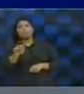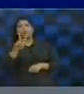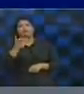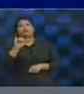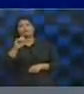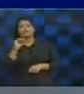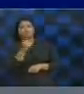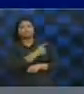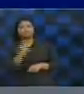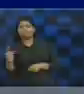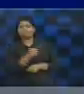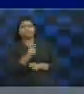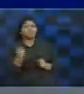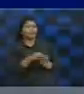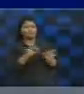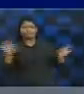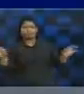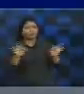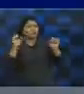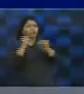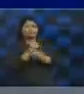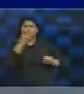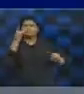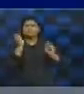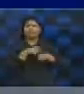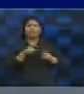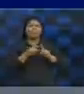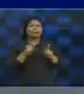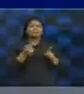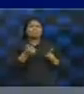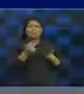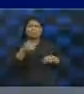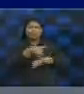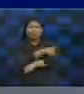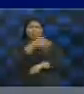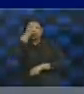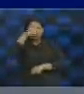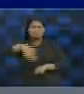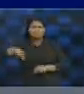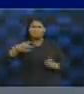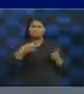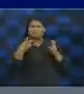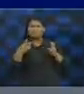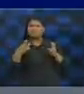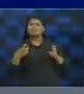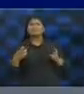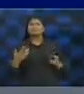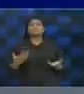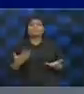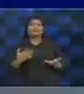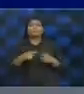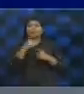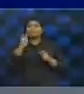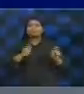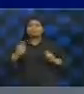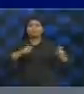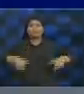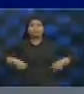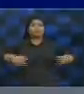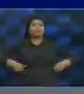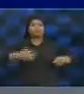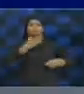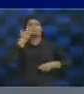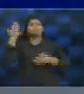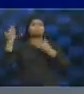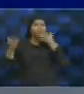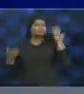gasto, é desperdício. Desperdício por falta de controle. Eu não quero nem dizer que é corrupção, mas por falta de controle absoluto. Nós vamos contratar,